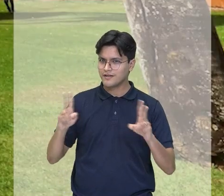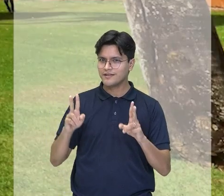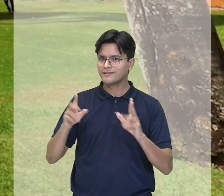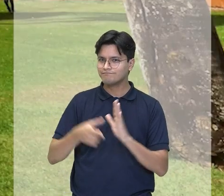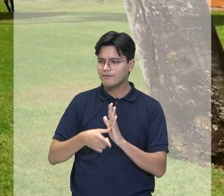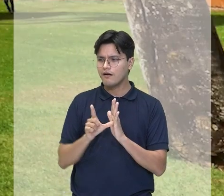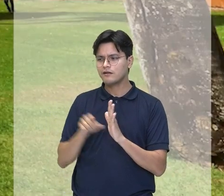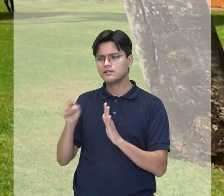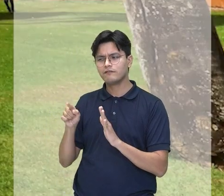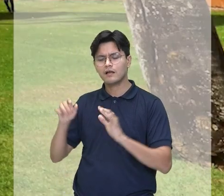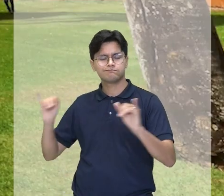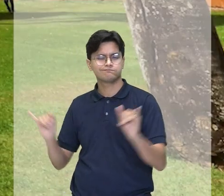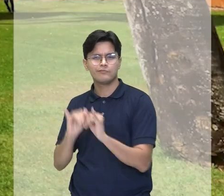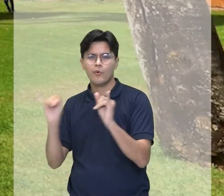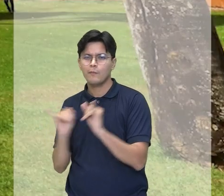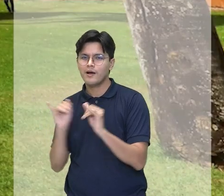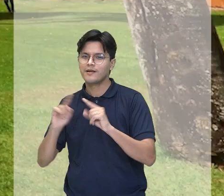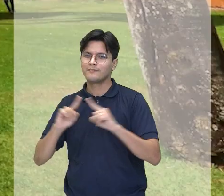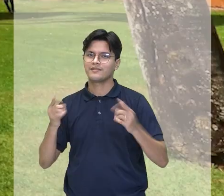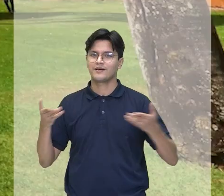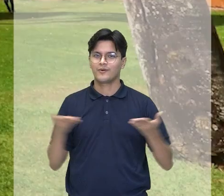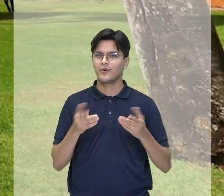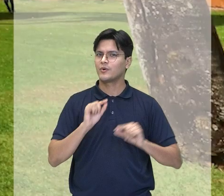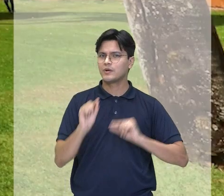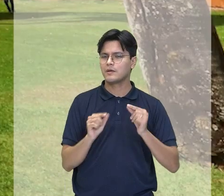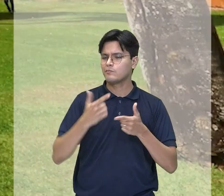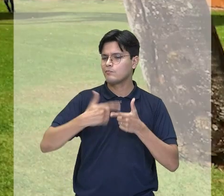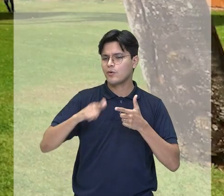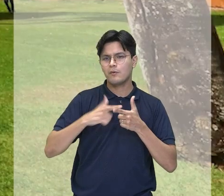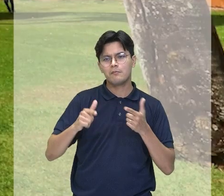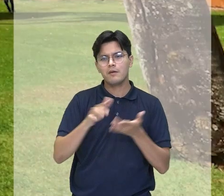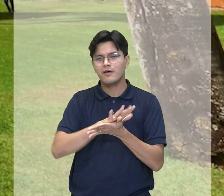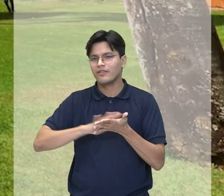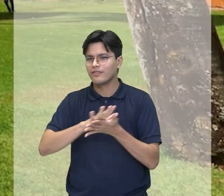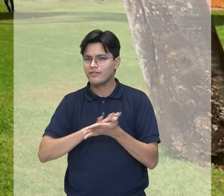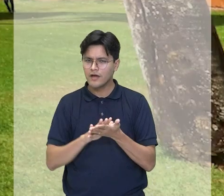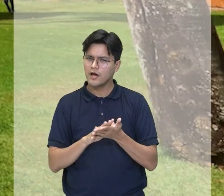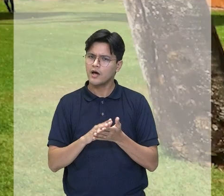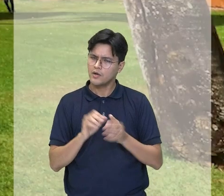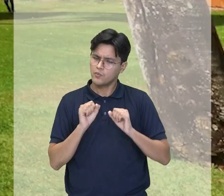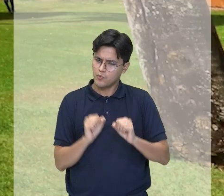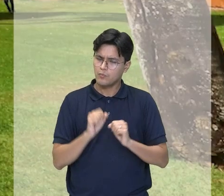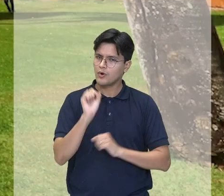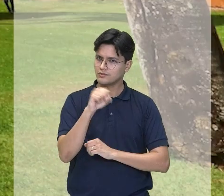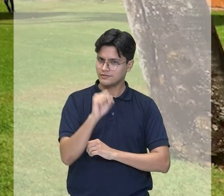besteira. Agora não vejo mal nenhum em abençoar as criaturas de Deus.